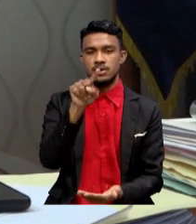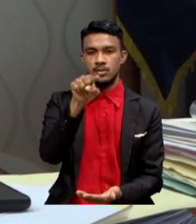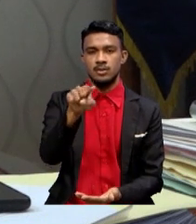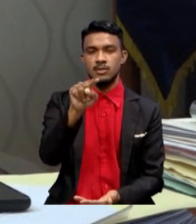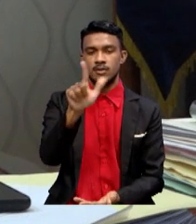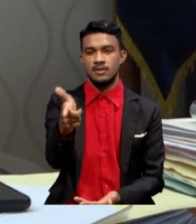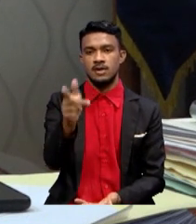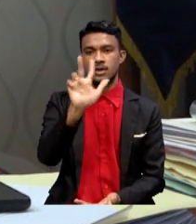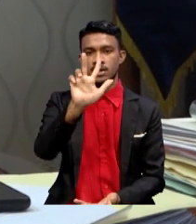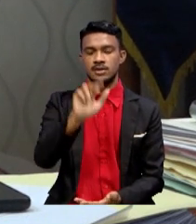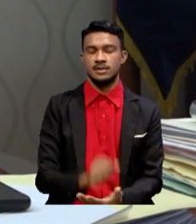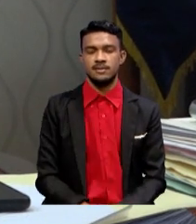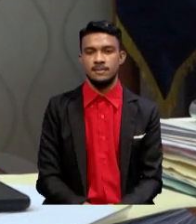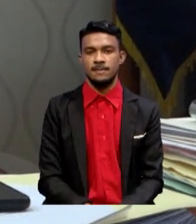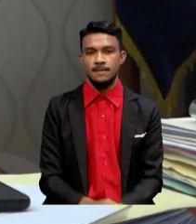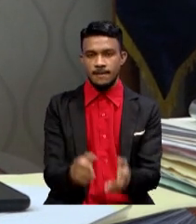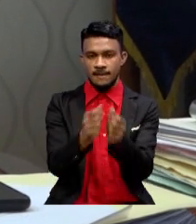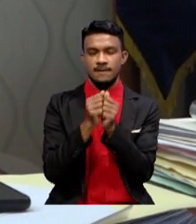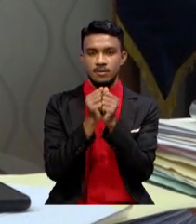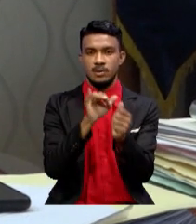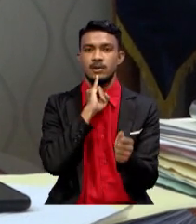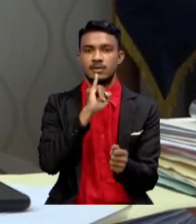5.212.990.23. A mutuk maka